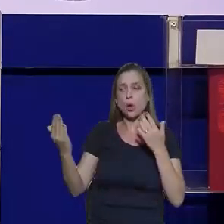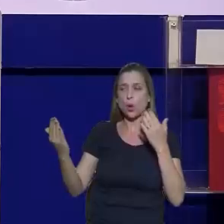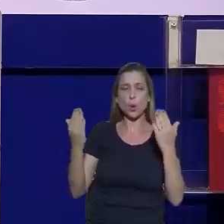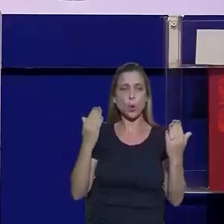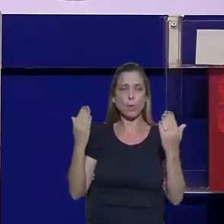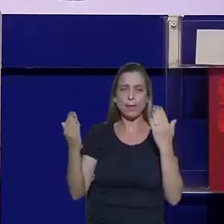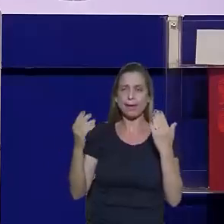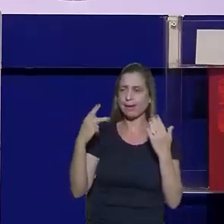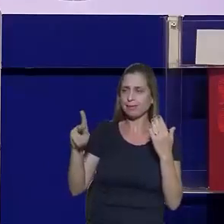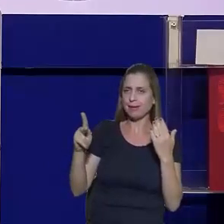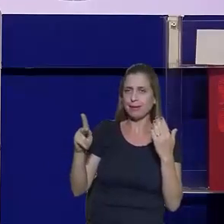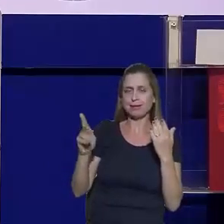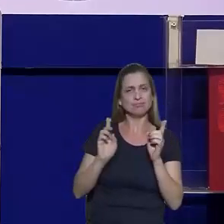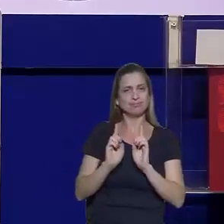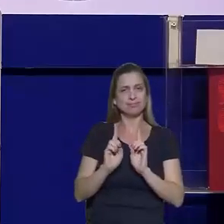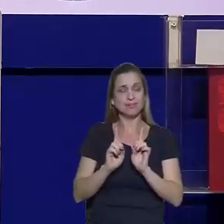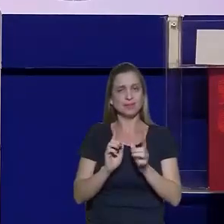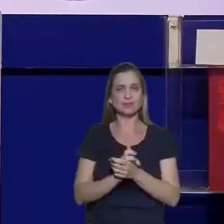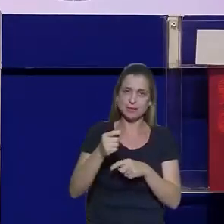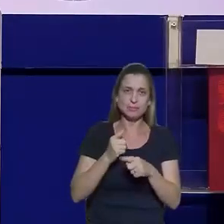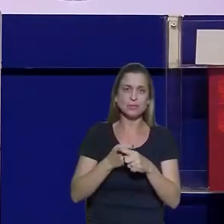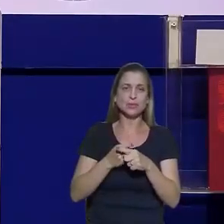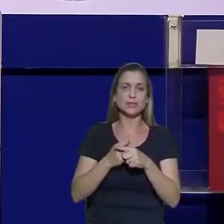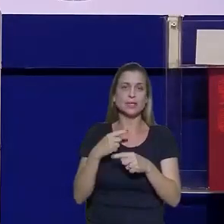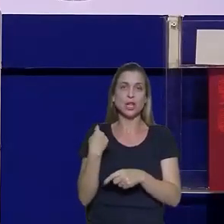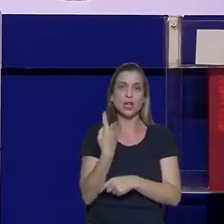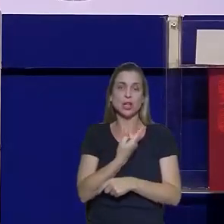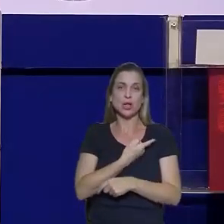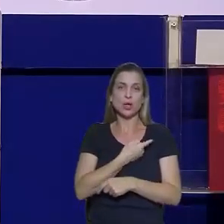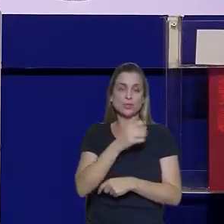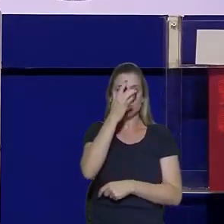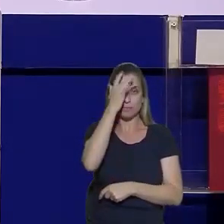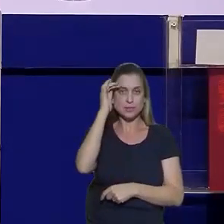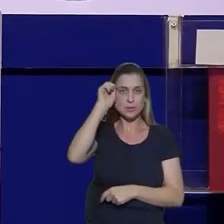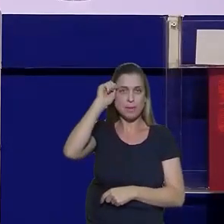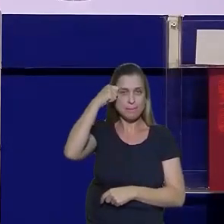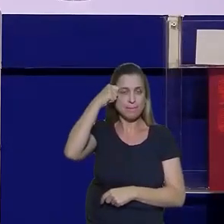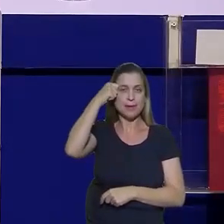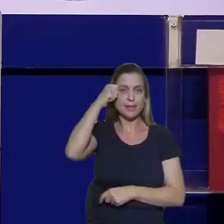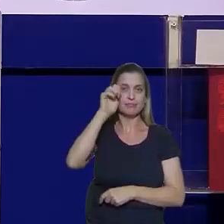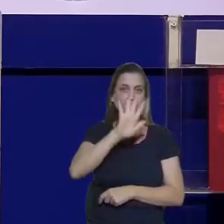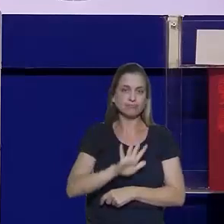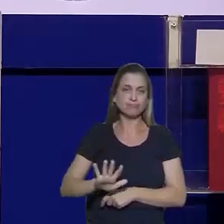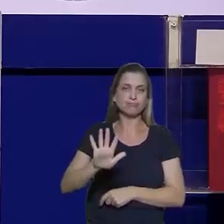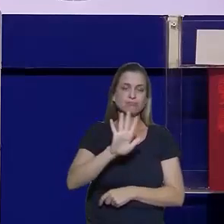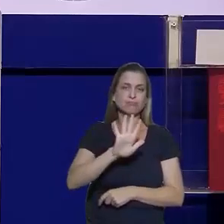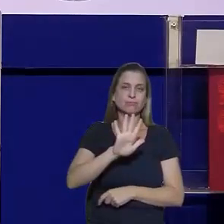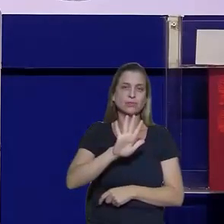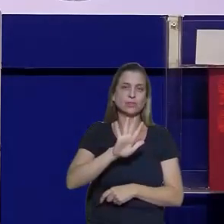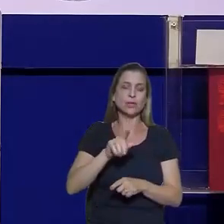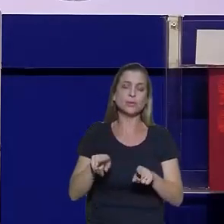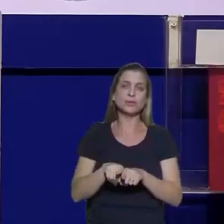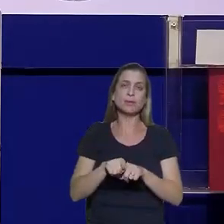ela. Eu disse não. Falei, bom, vou fazer um doutorado. Pessoas negras, de uma maneira geral, as pessoas